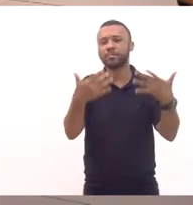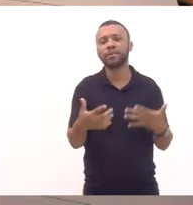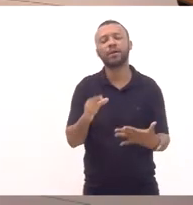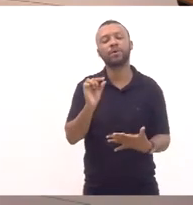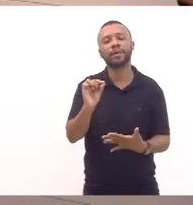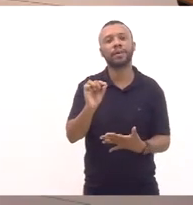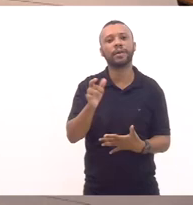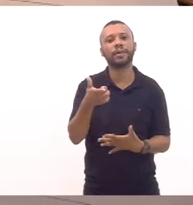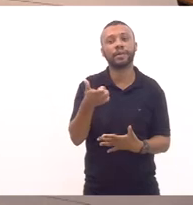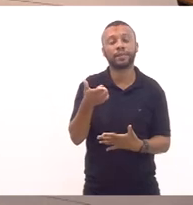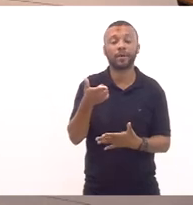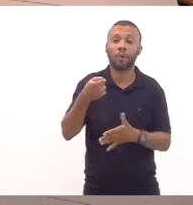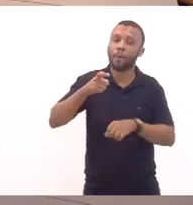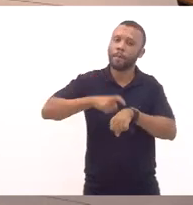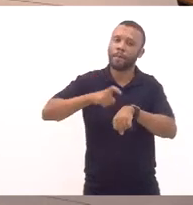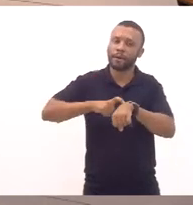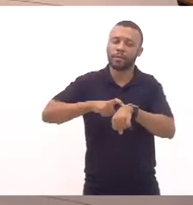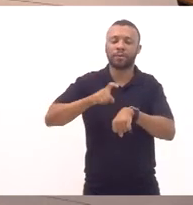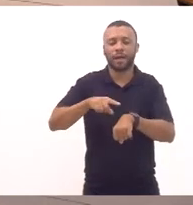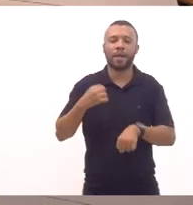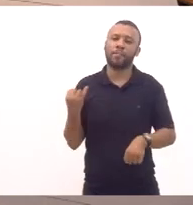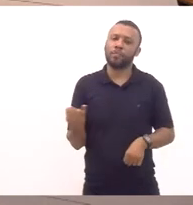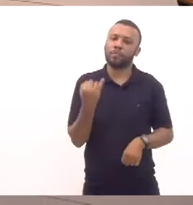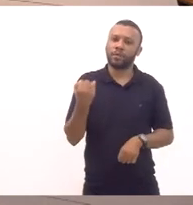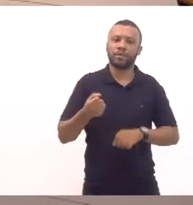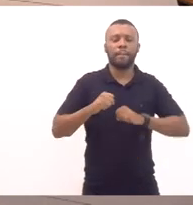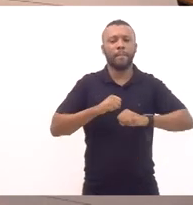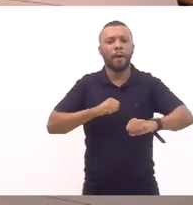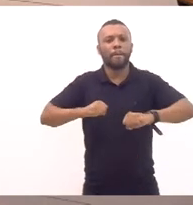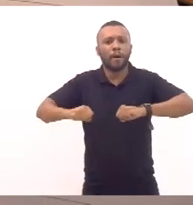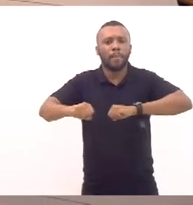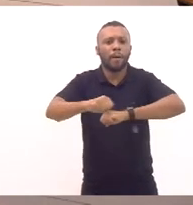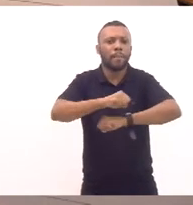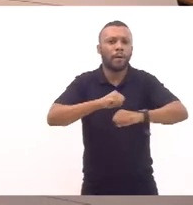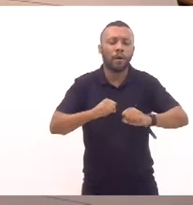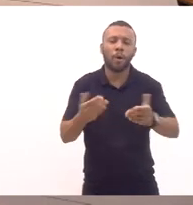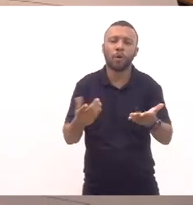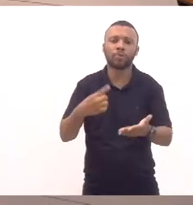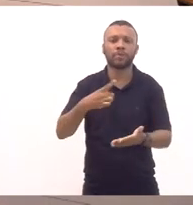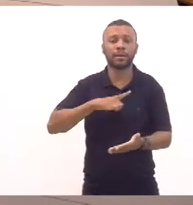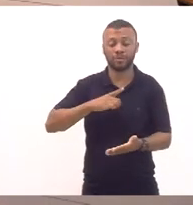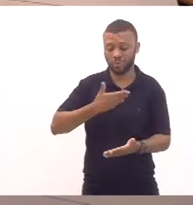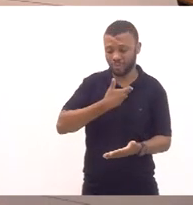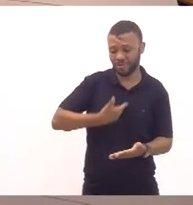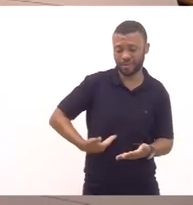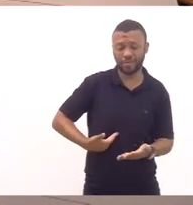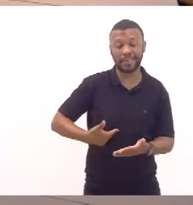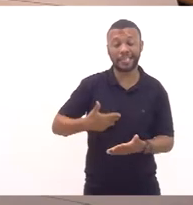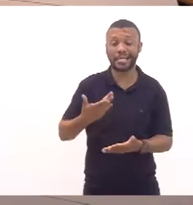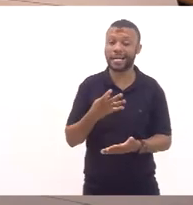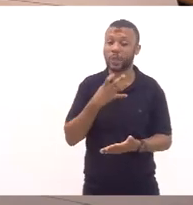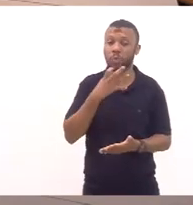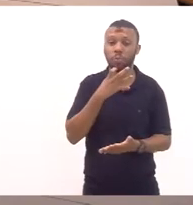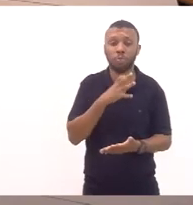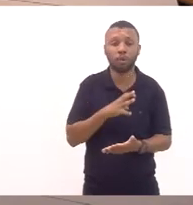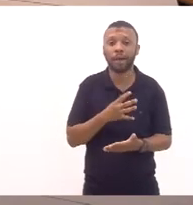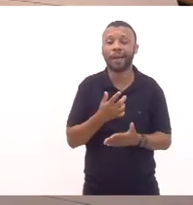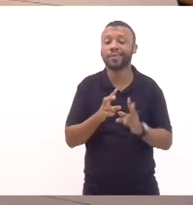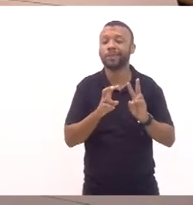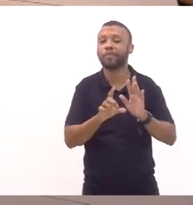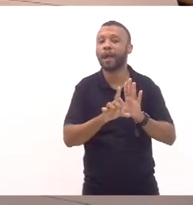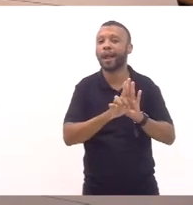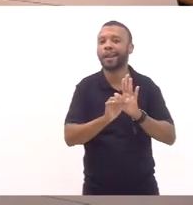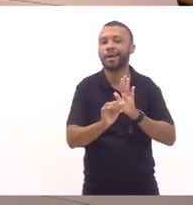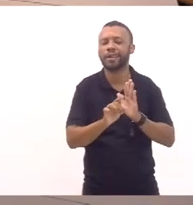muito importante de luta, né? Nós temos um governador que desconhece a lei, de